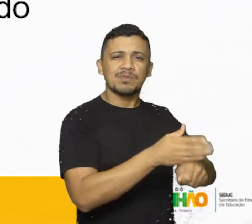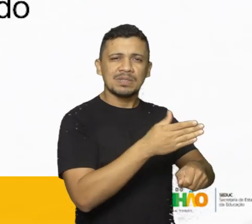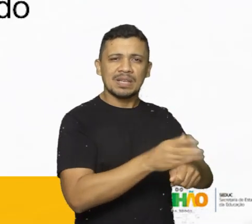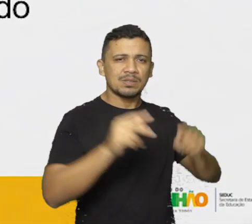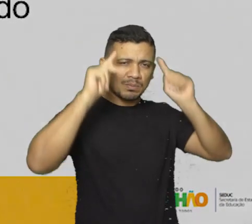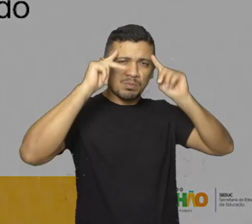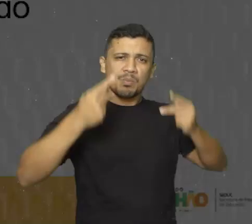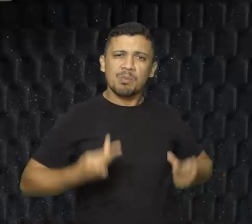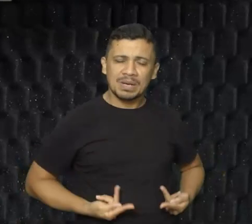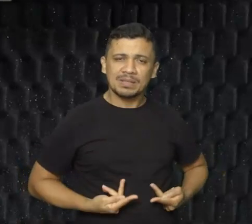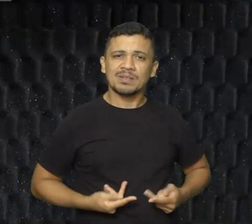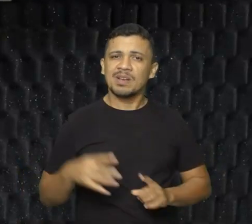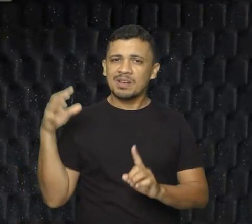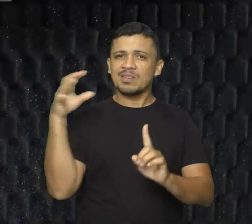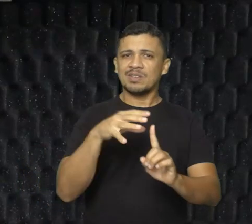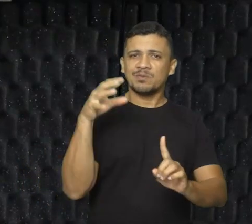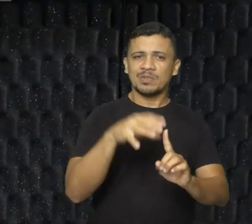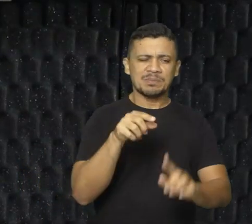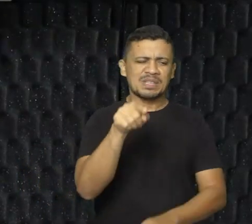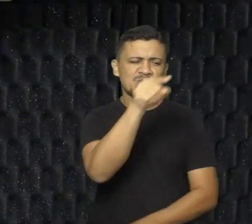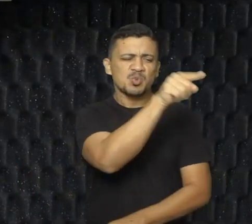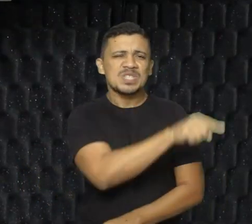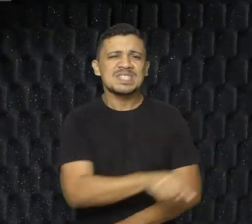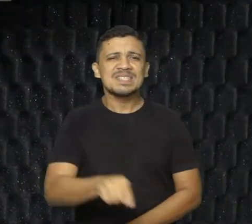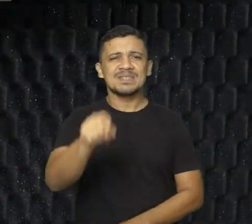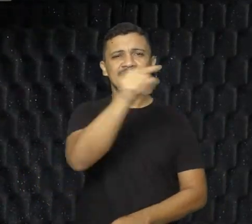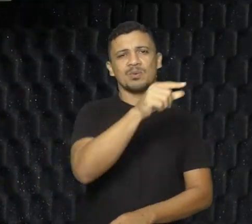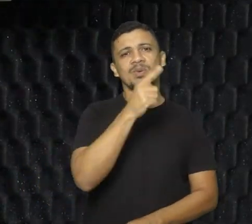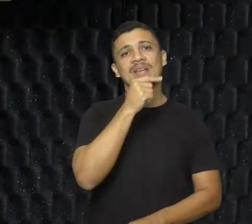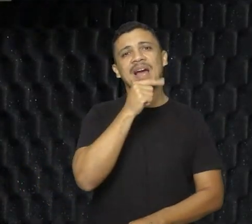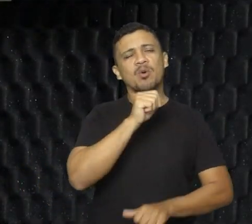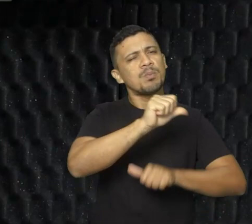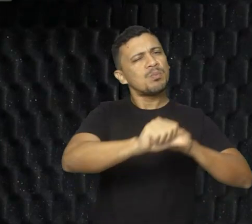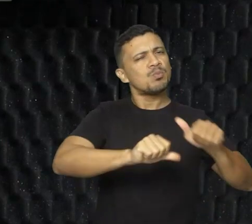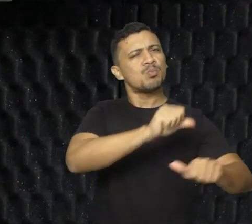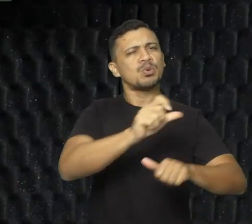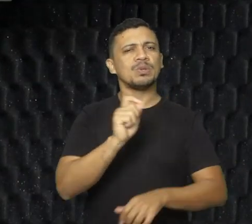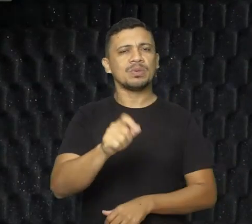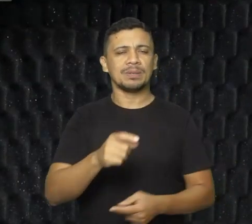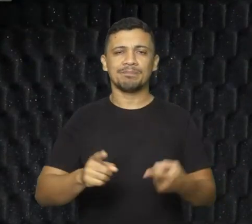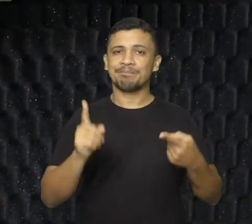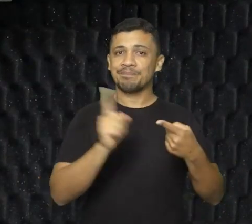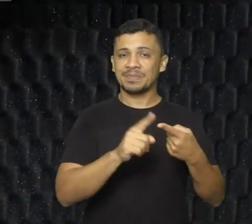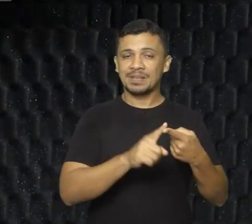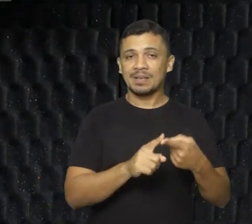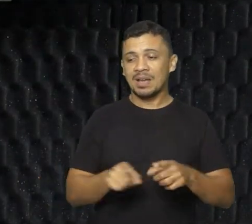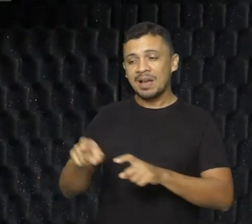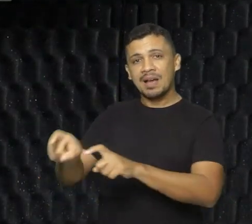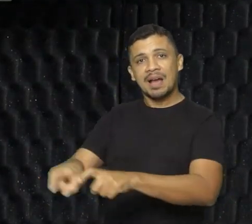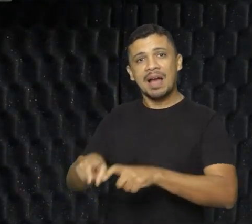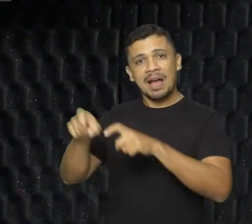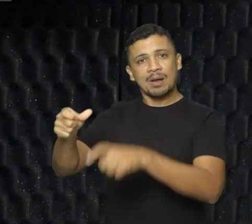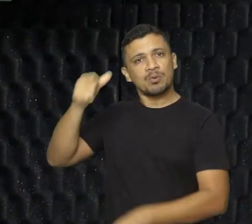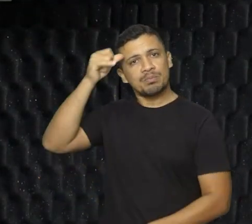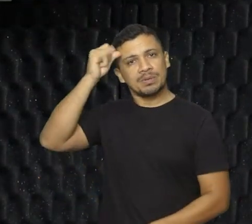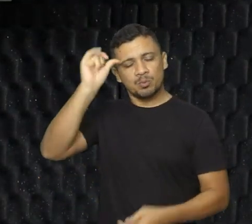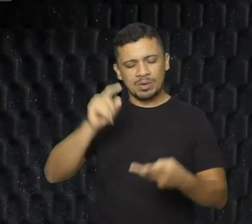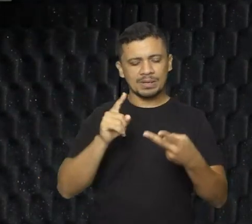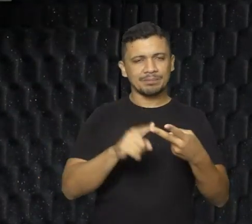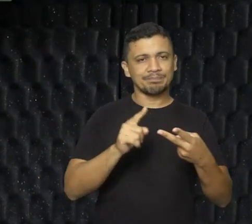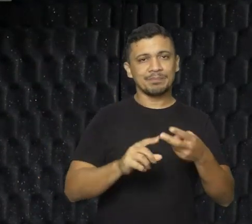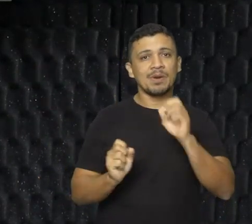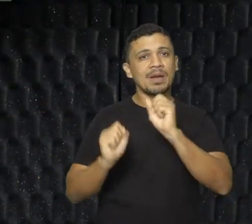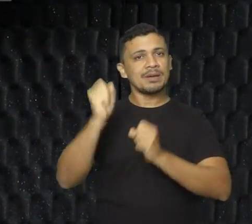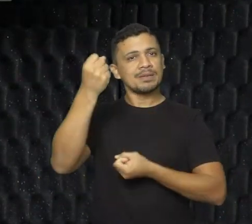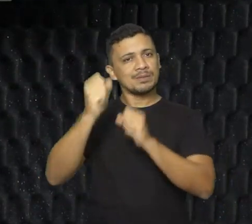no ciclo da água, alterando. A gente vai falar do uso agropecuário, do uso industrial,